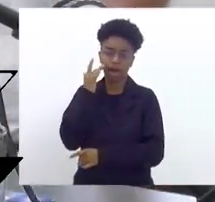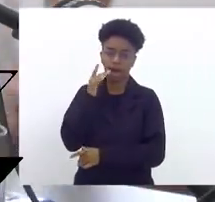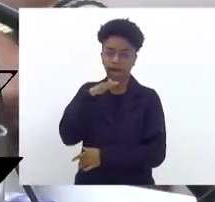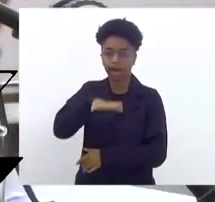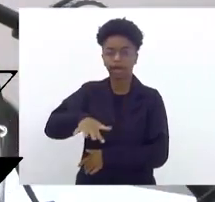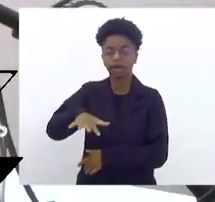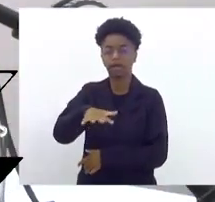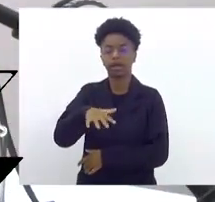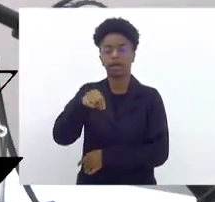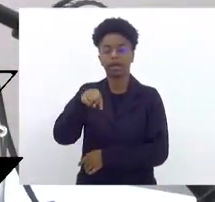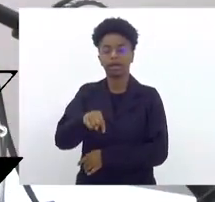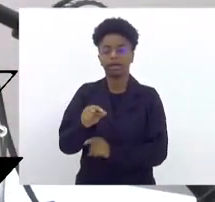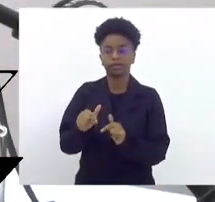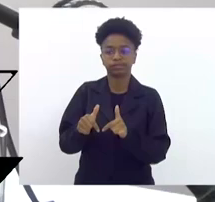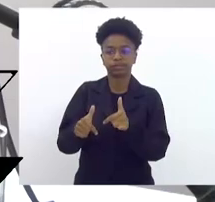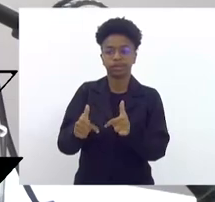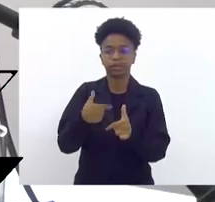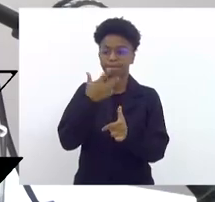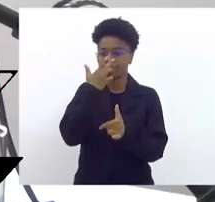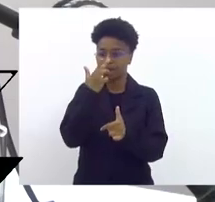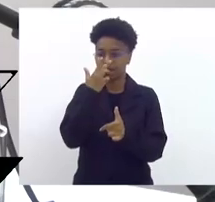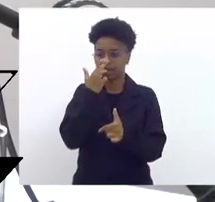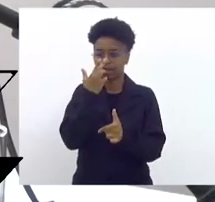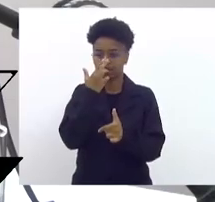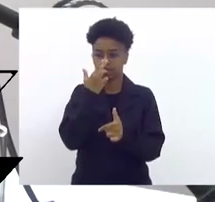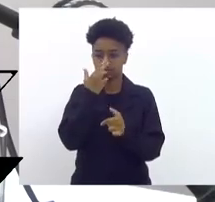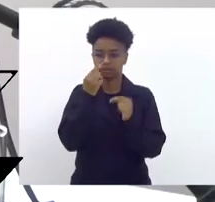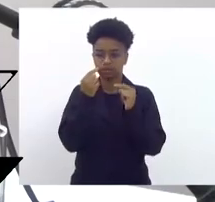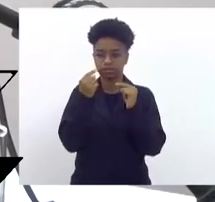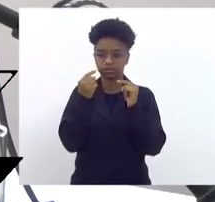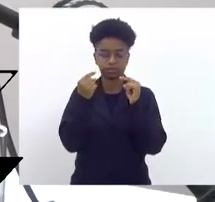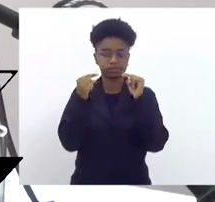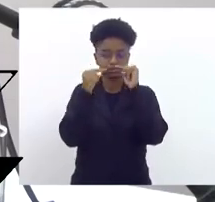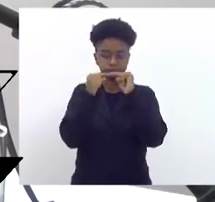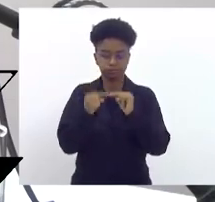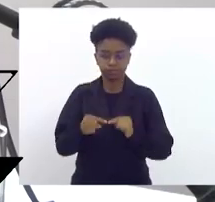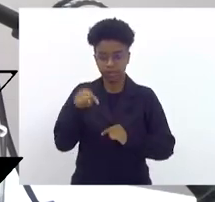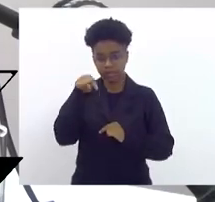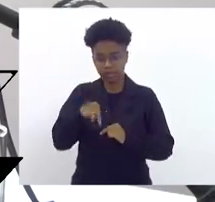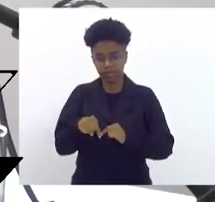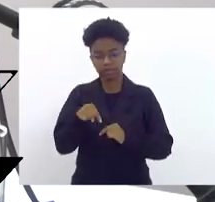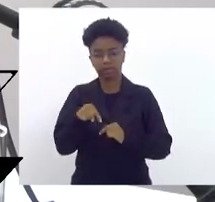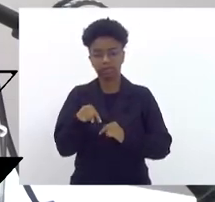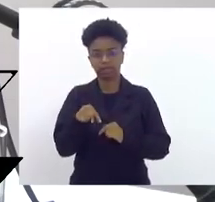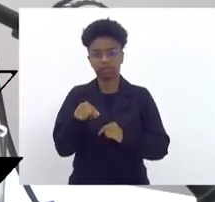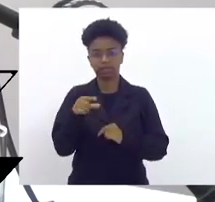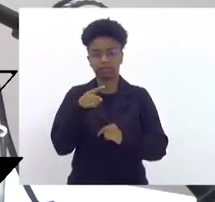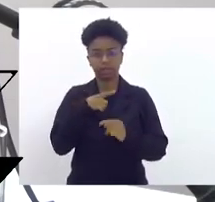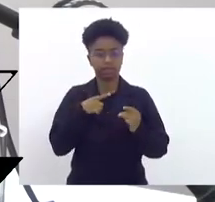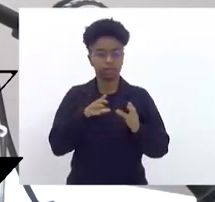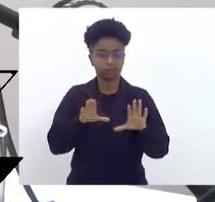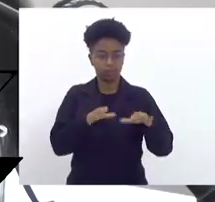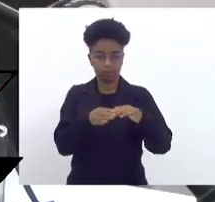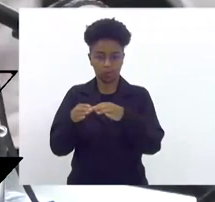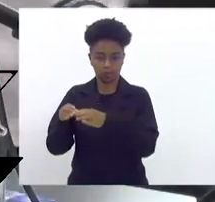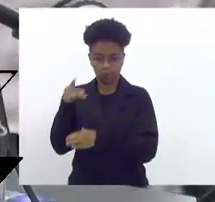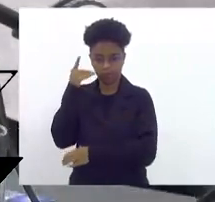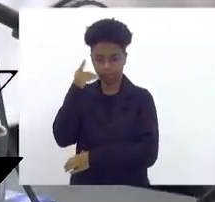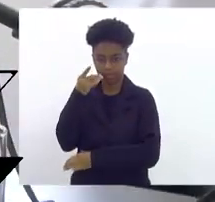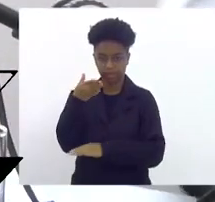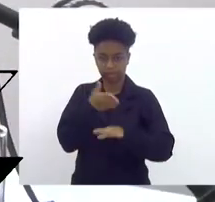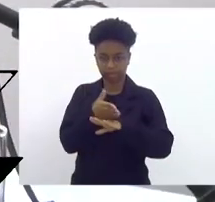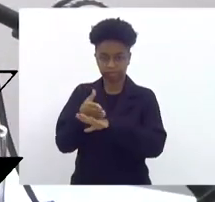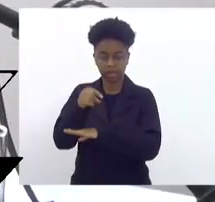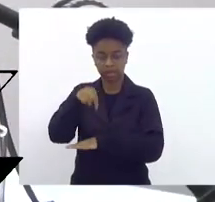justamente porque me parece que o Consenso da casa e principalmente materializado no conjunto dos parlamentares é que